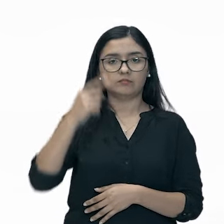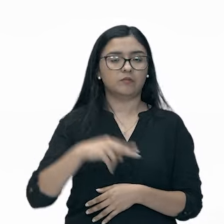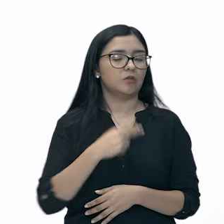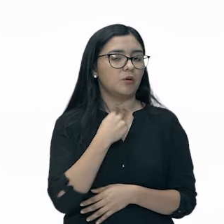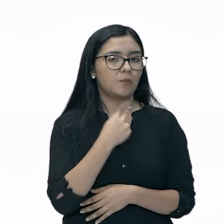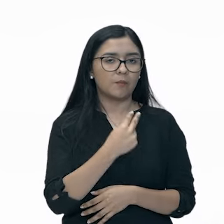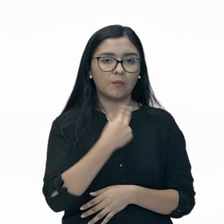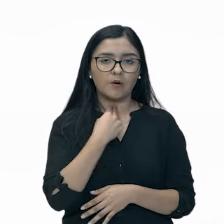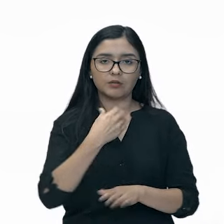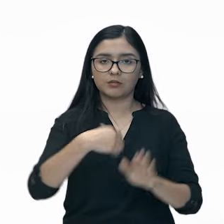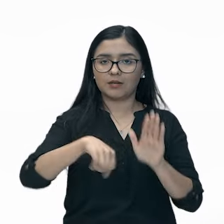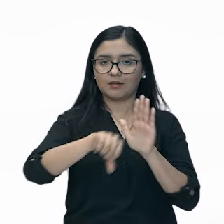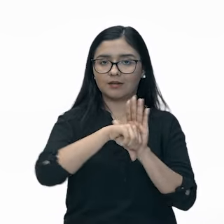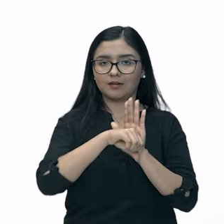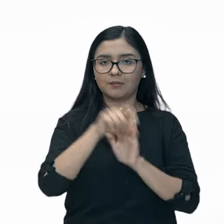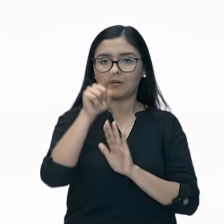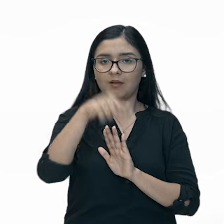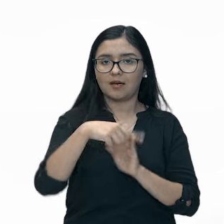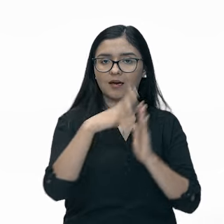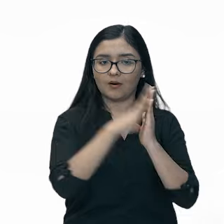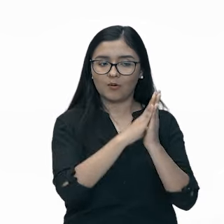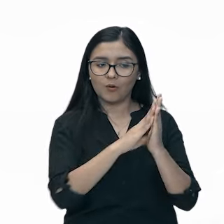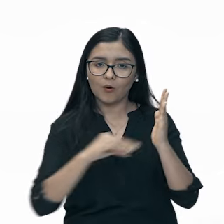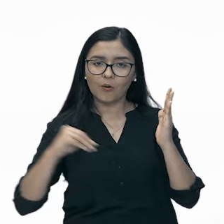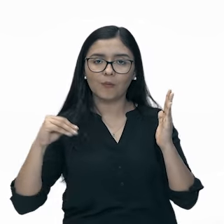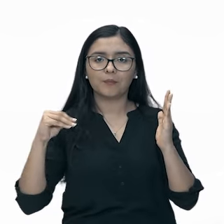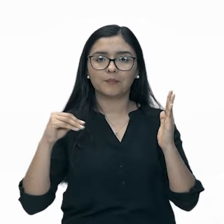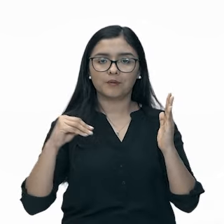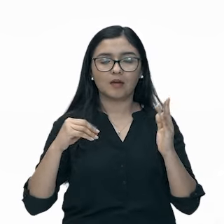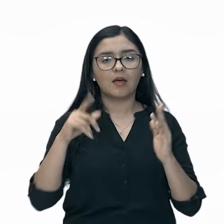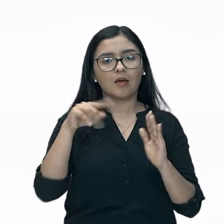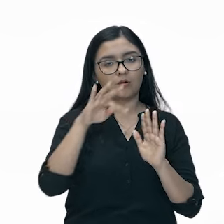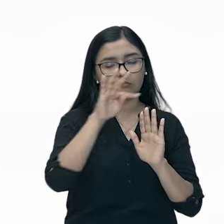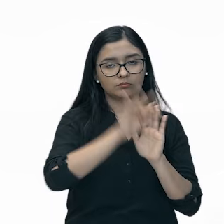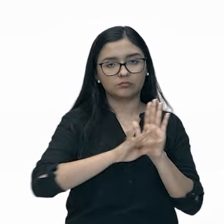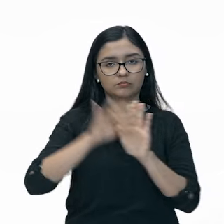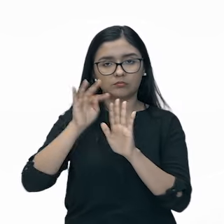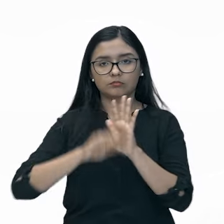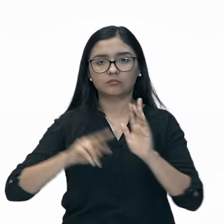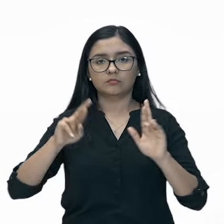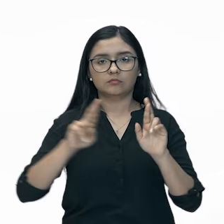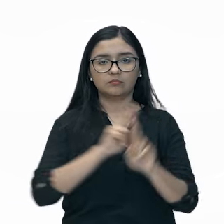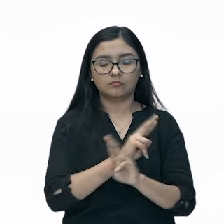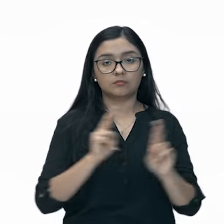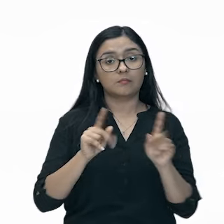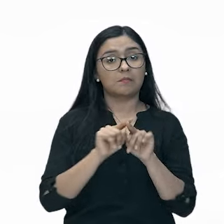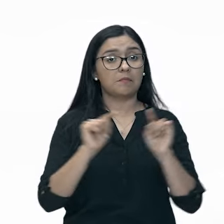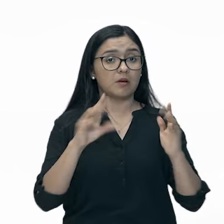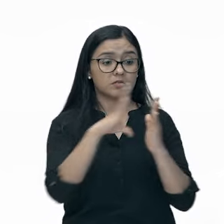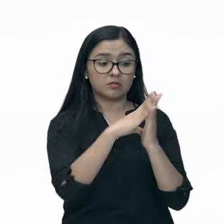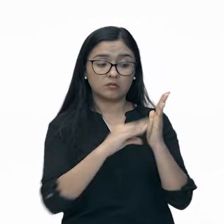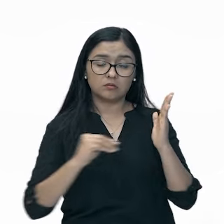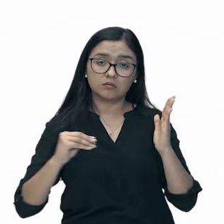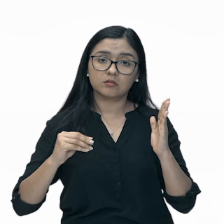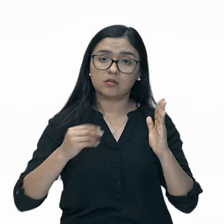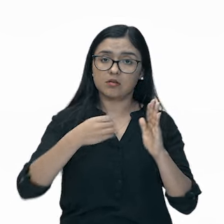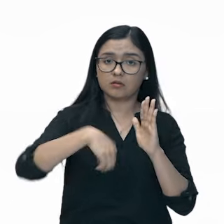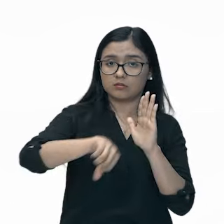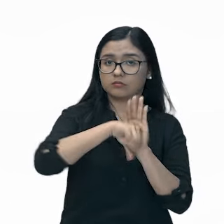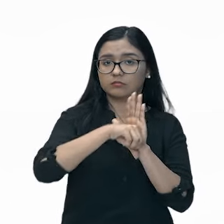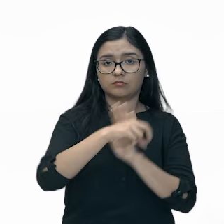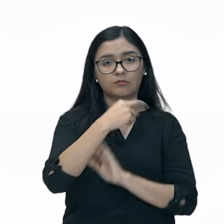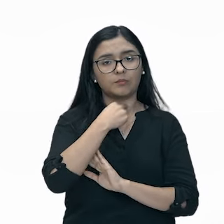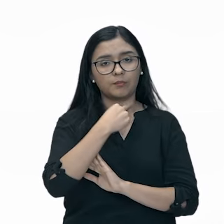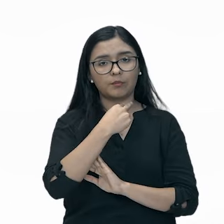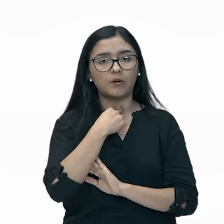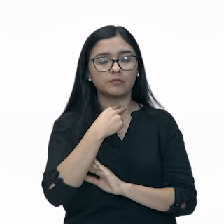acontecer gente embora seja um processo de intertextualidade eu estou infelizmente cometendo um ato impróprio aí